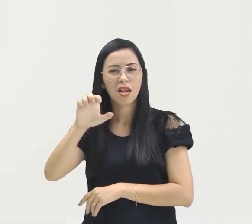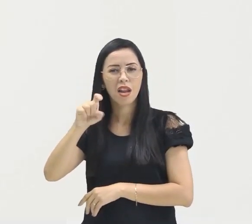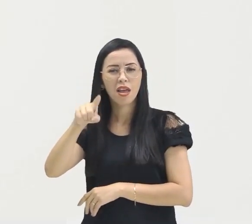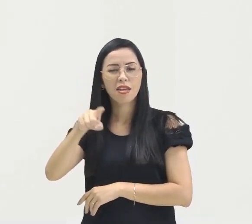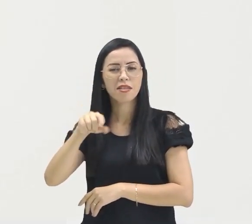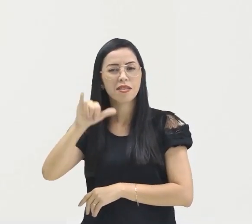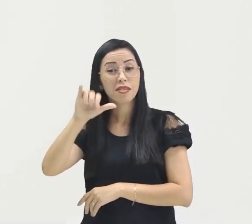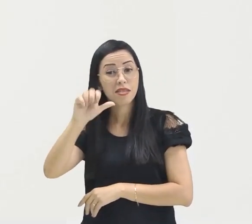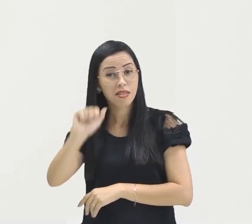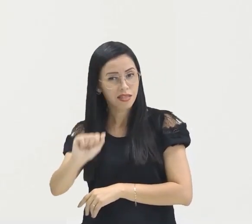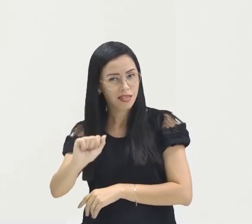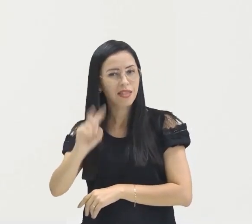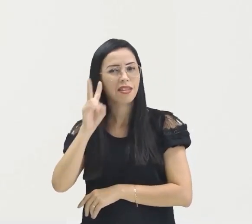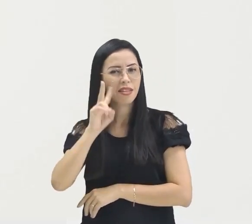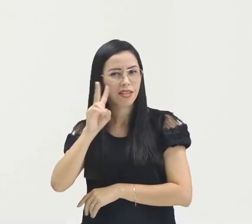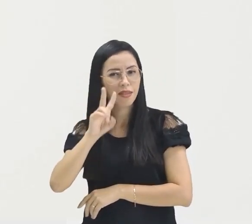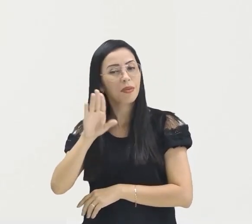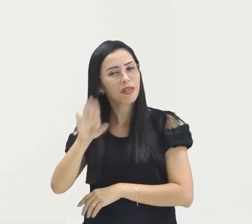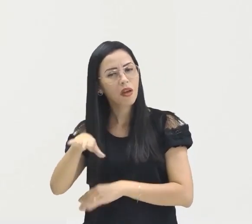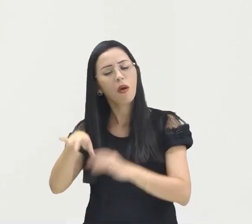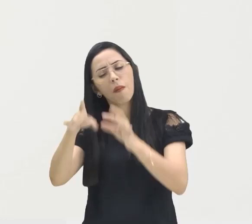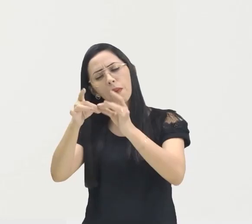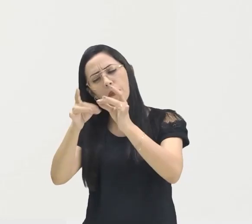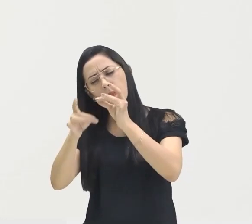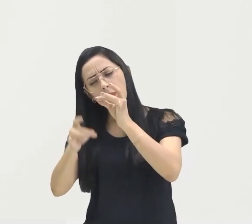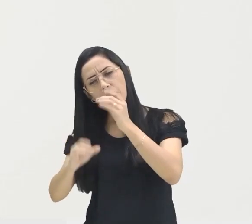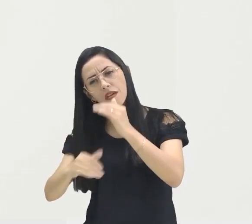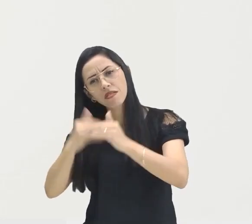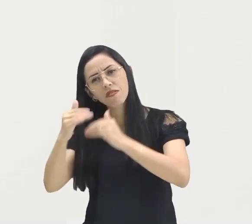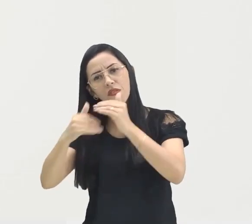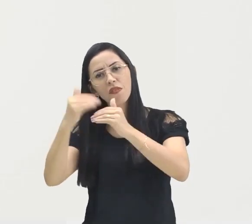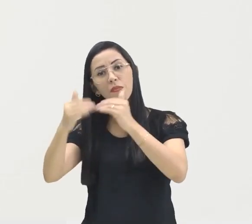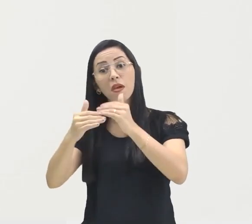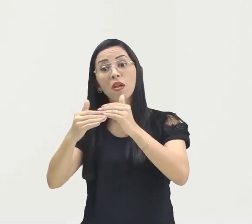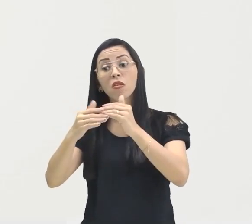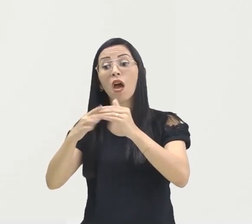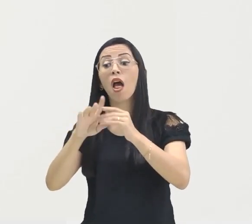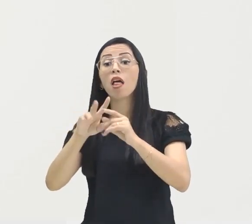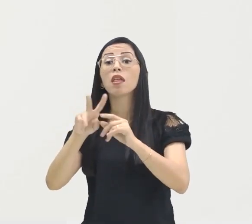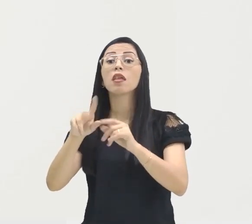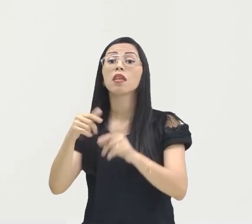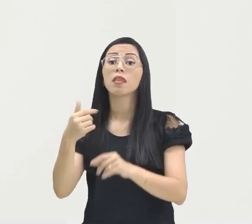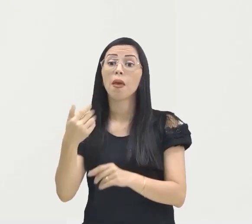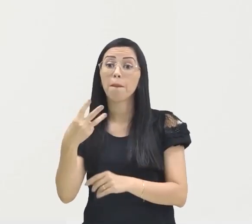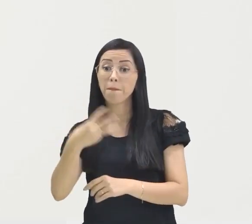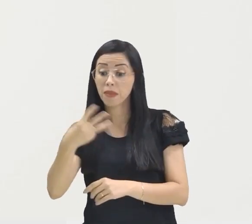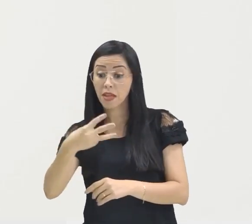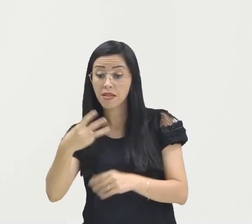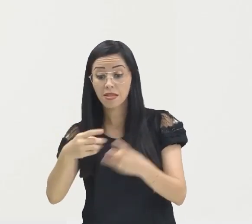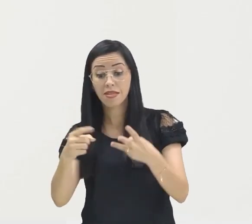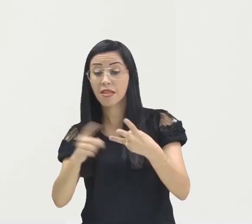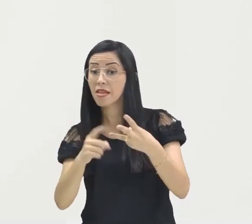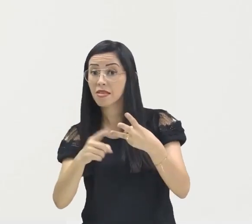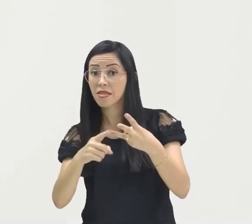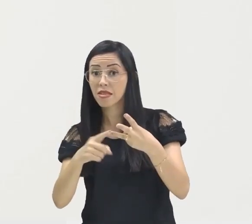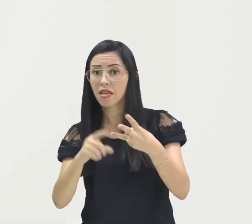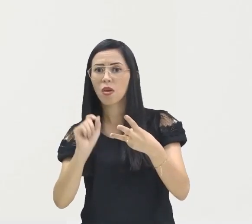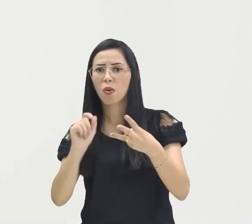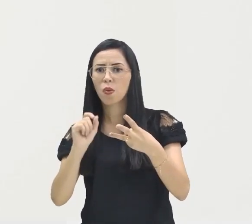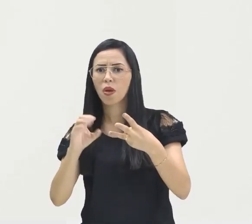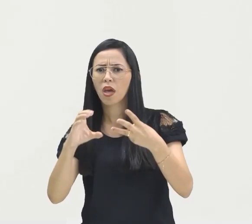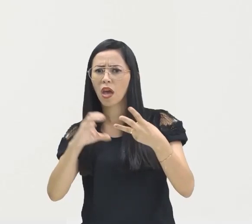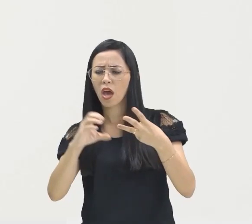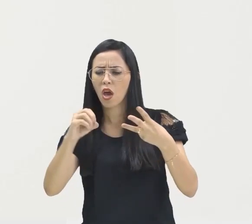tinha dislexia. E depois a gente tem que fechar toda essa ideia, que a gente vai chamar de conclusão. Que aí ele sinaliza lá no